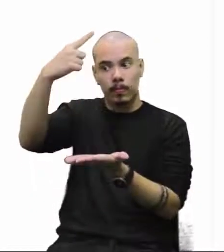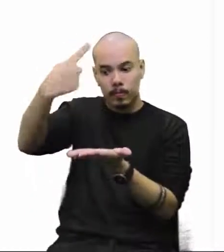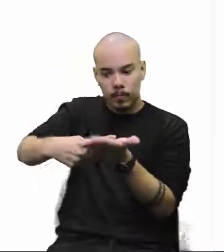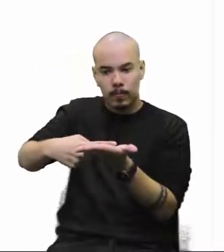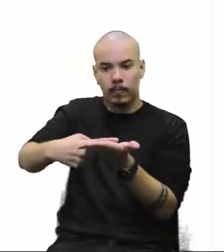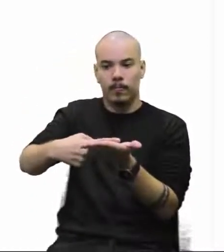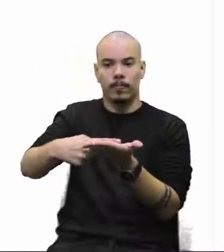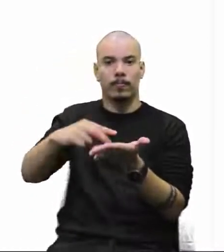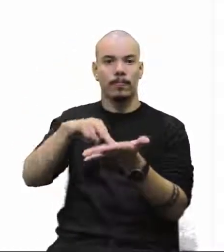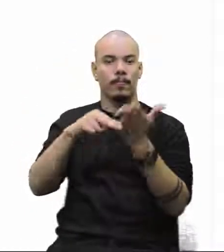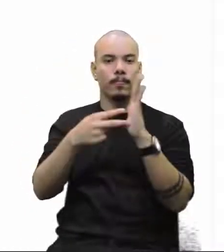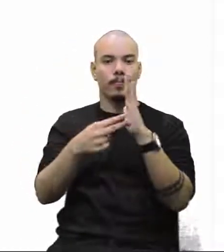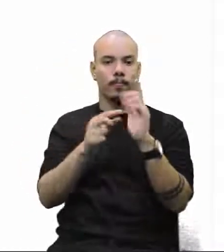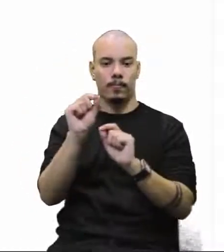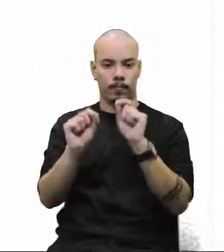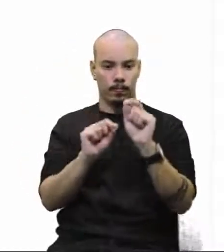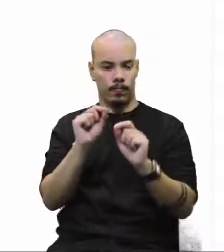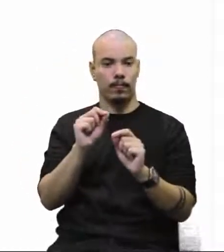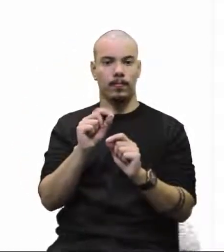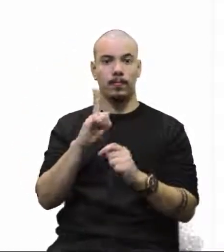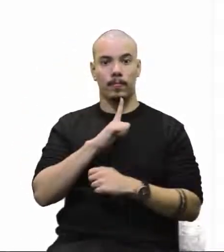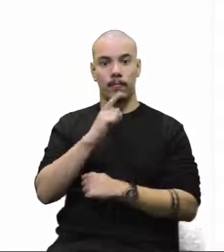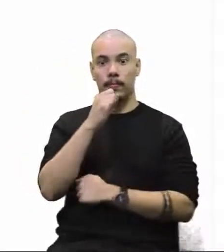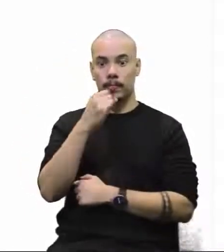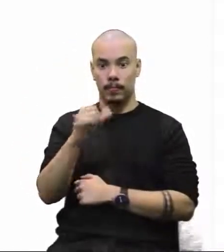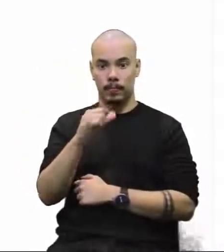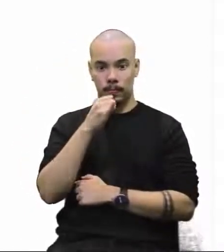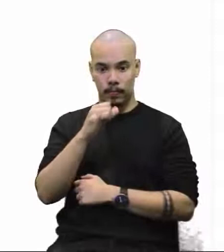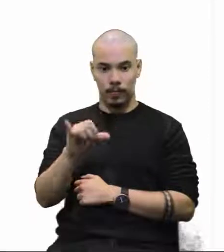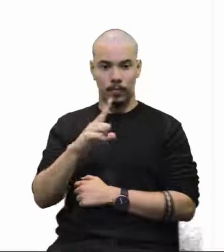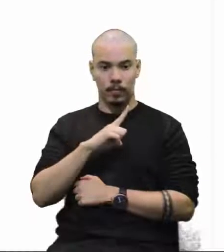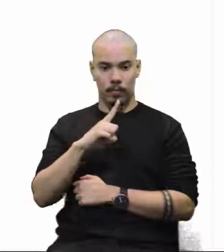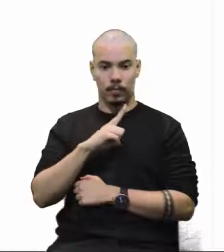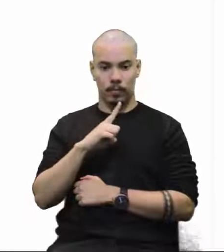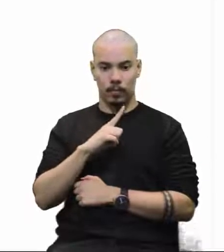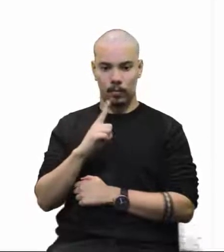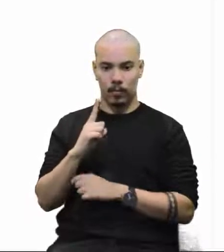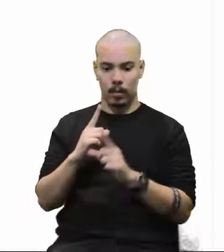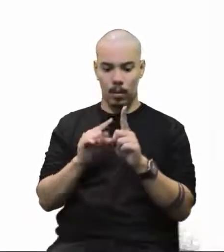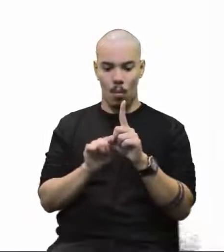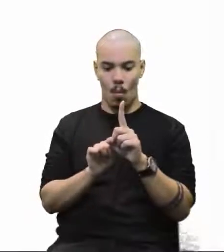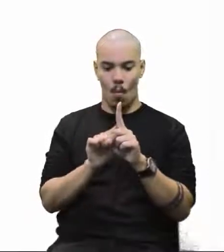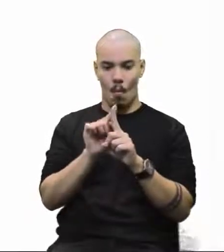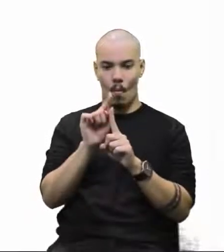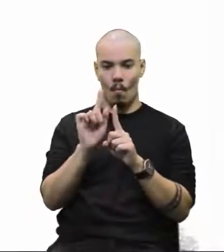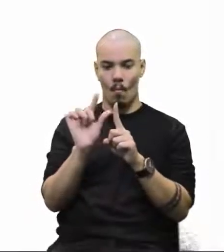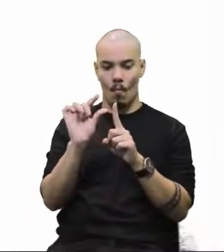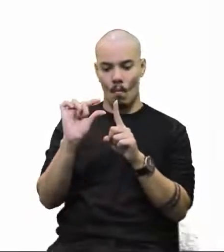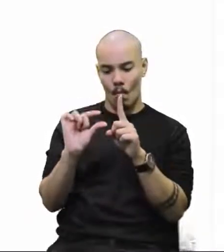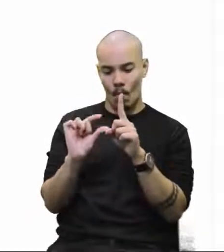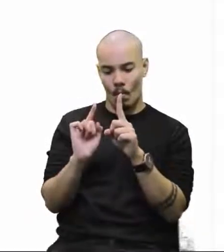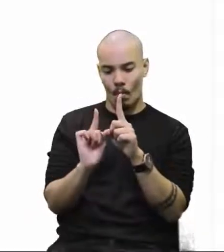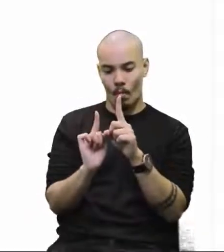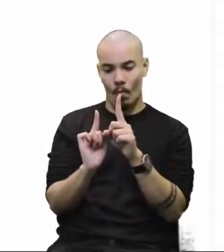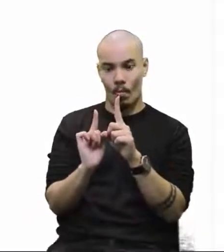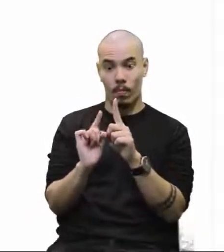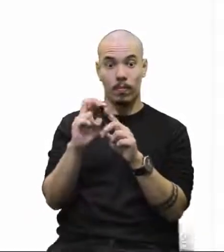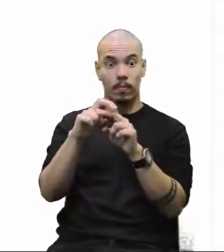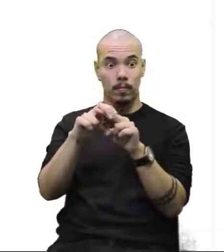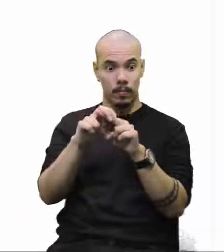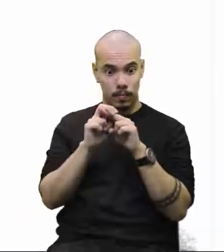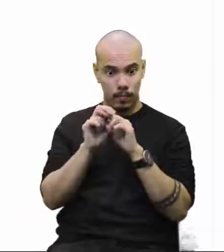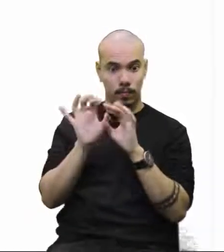convencional significa que a corrente elétrica sai do maior para o menor. Então, a corrente